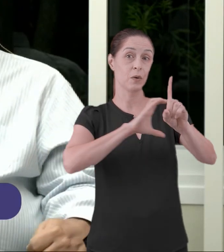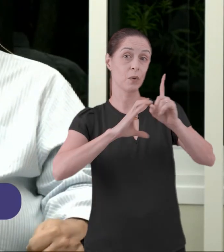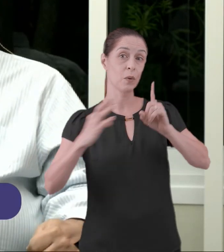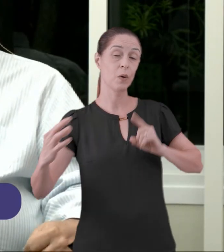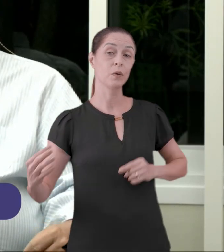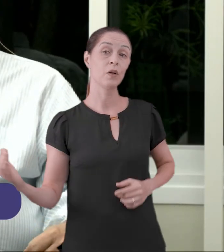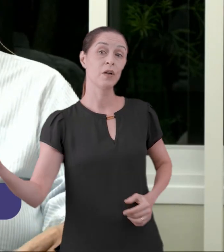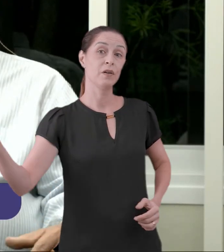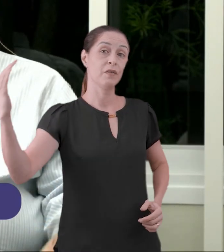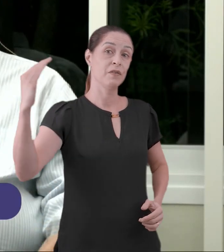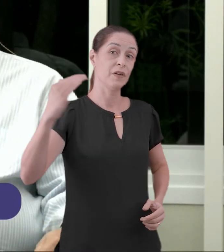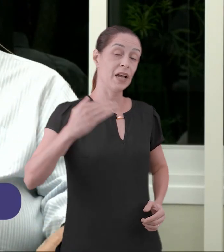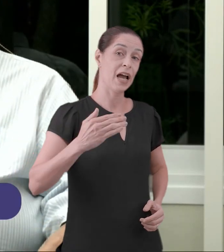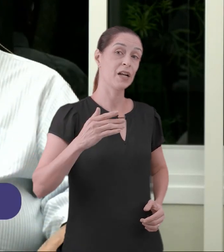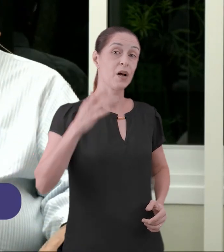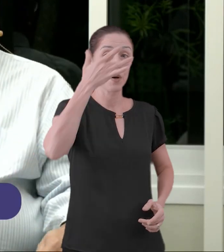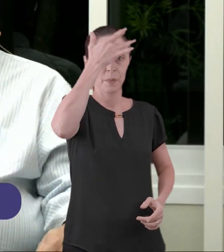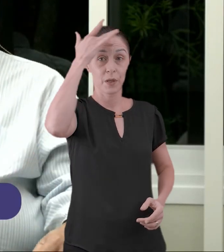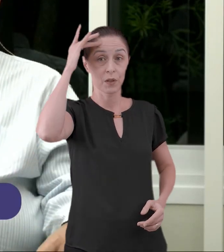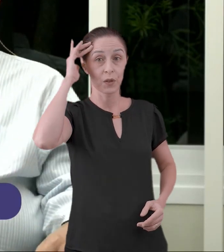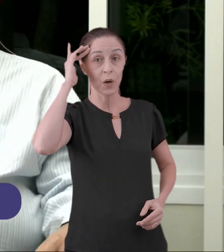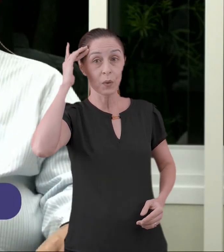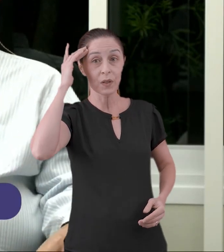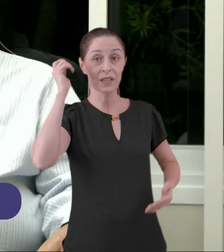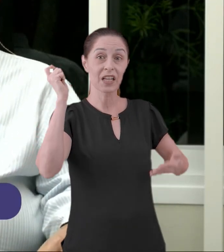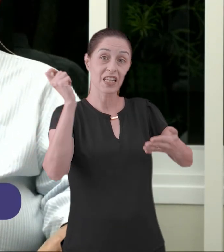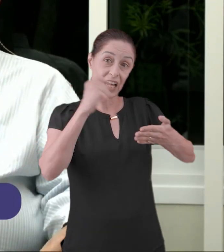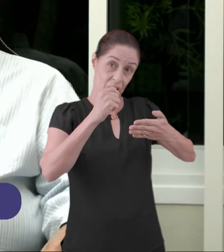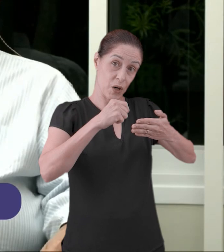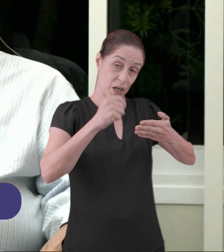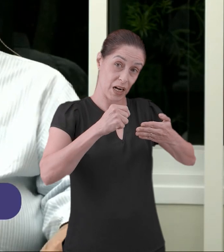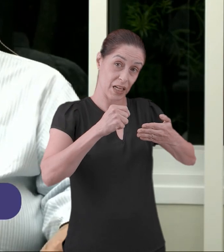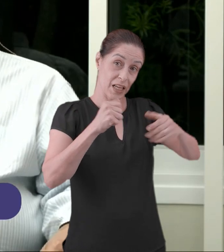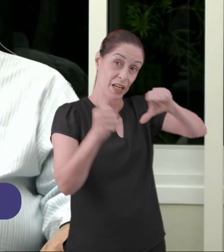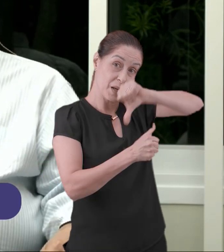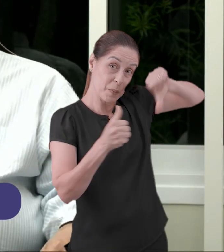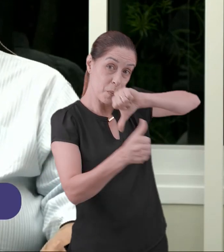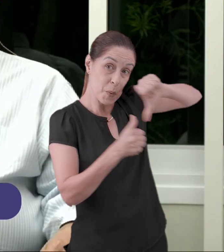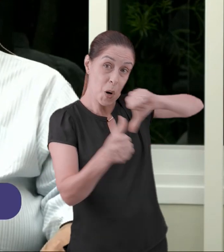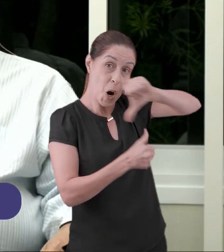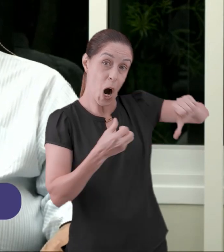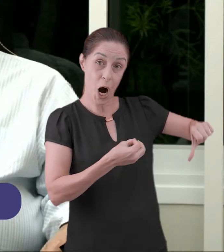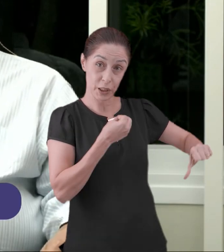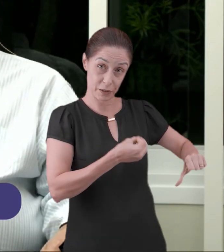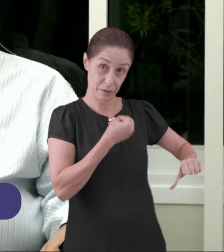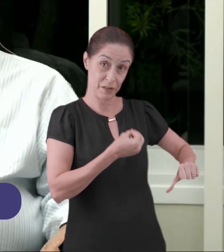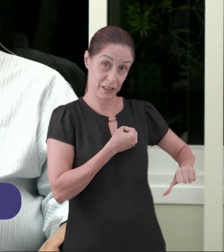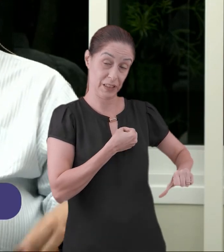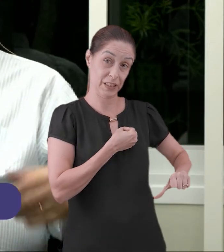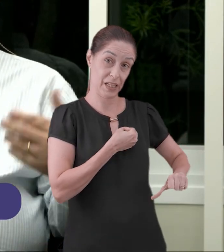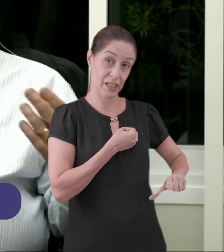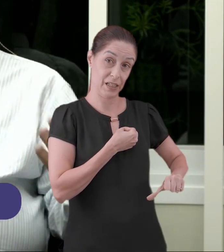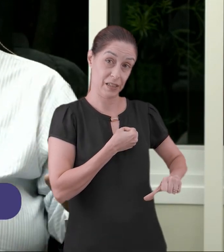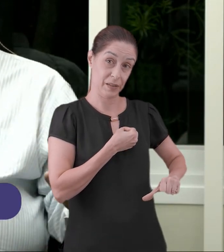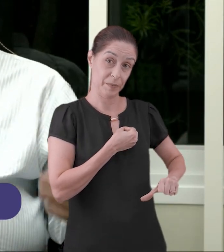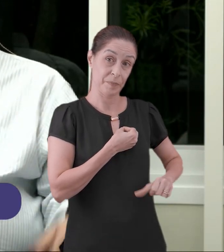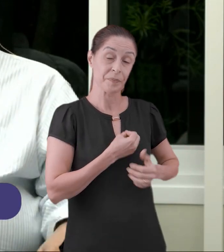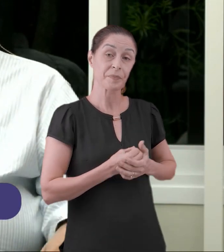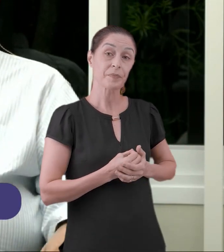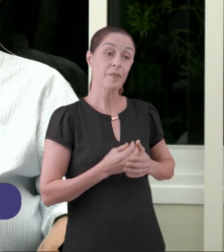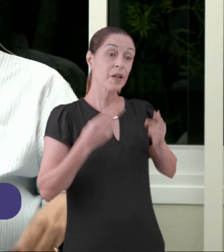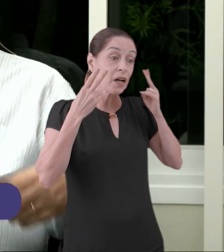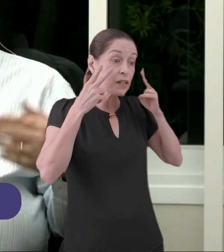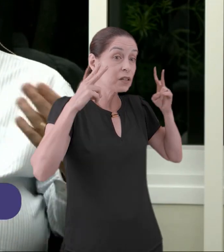aquelas pessoas que foram tiradas da Cracolândia. E elas deram testemunho aqui, né? Pessoas que tiveram a vida